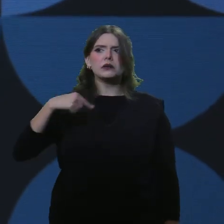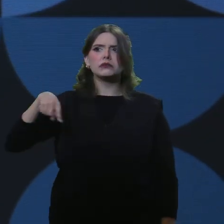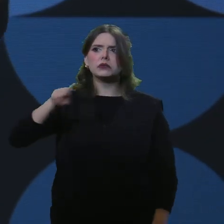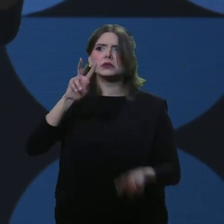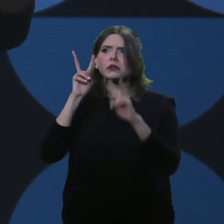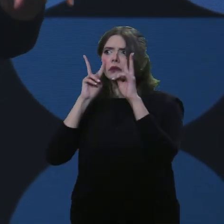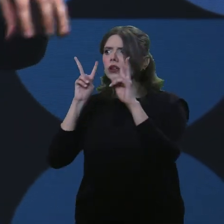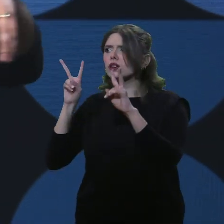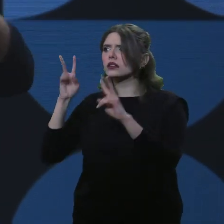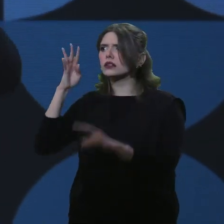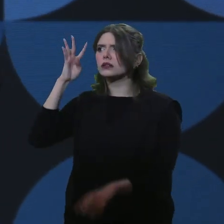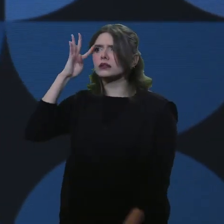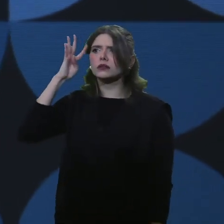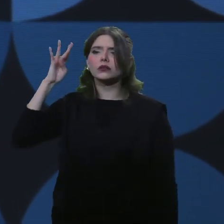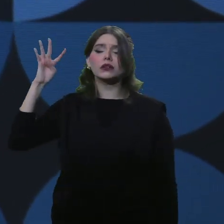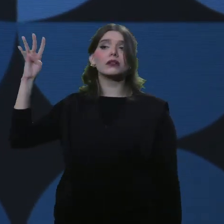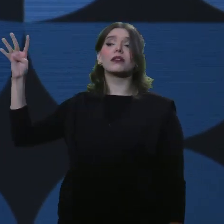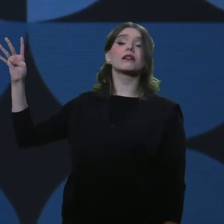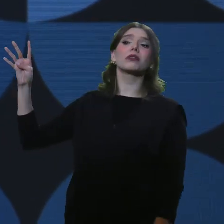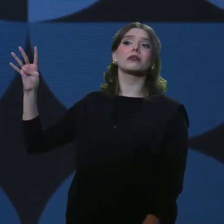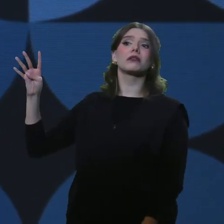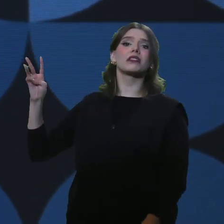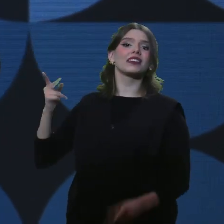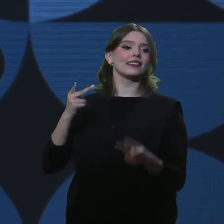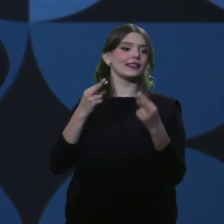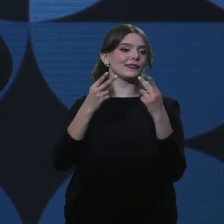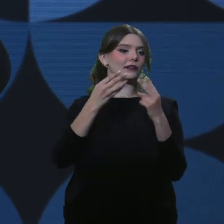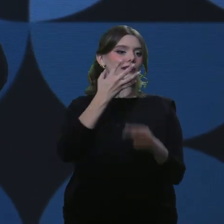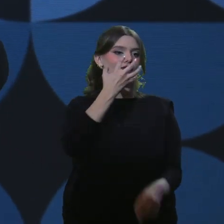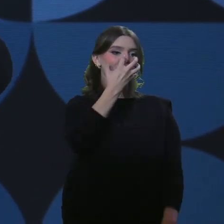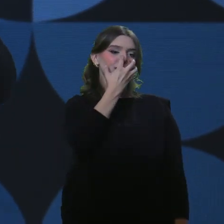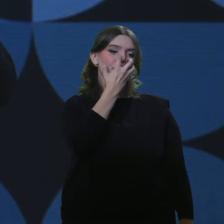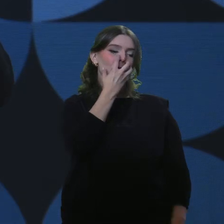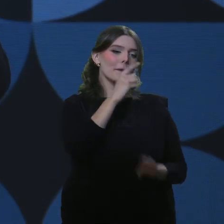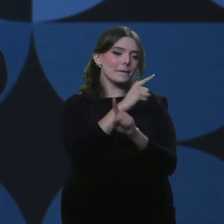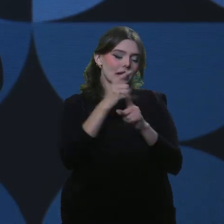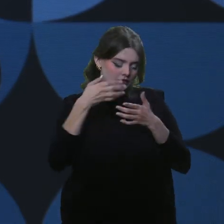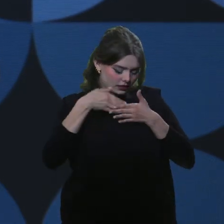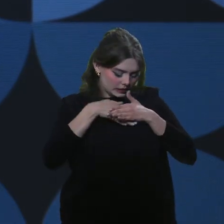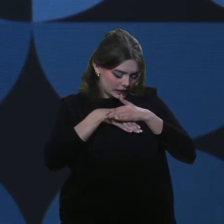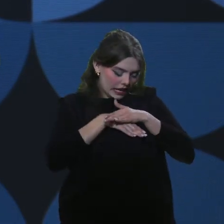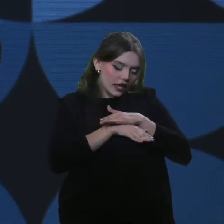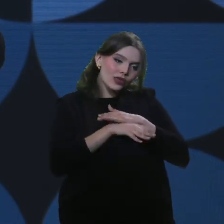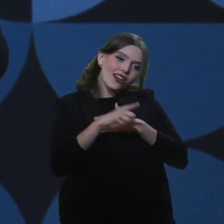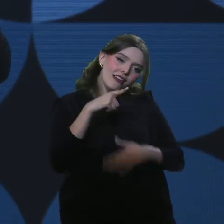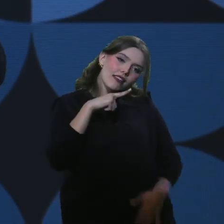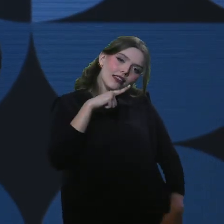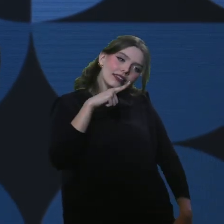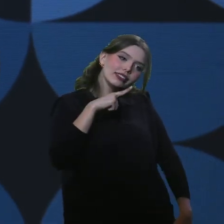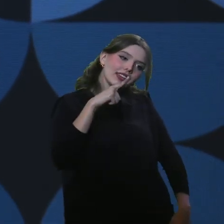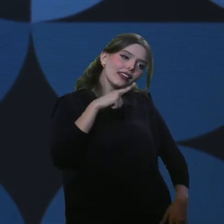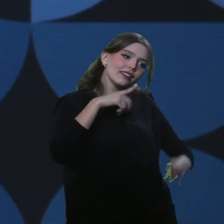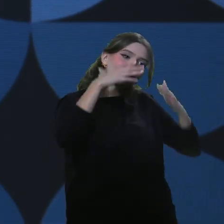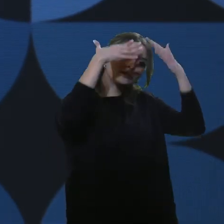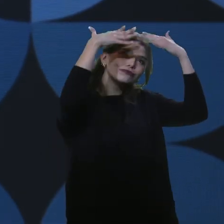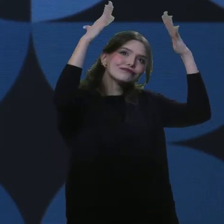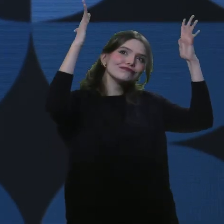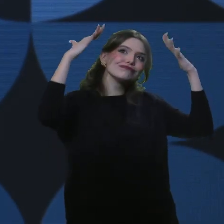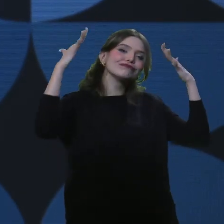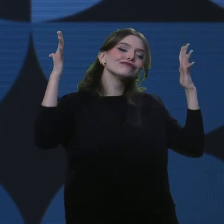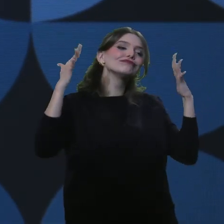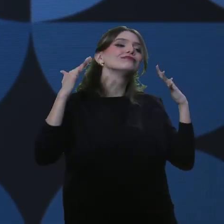sonhos como vira-latas. Mas existe um potencial de um leão dentro de você e você continua acreditando que você é um